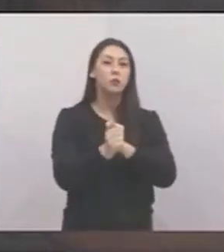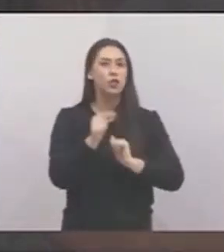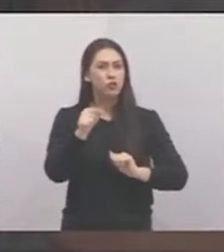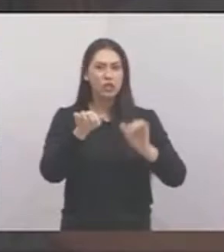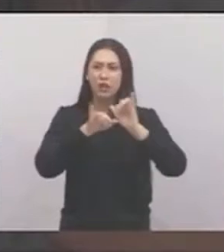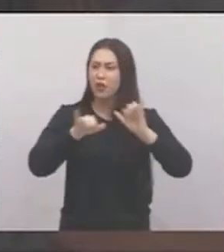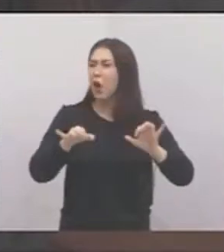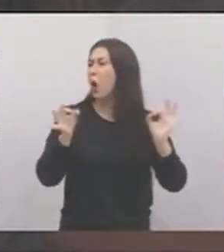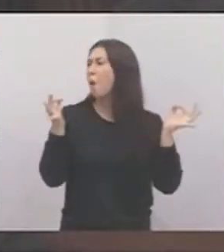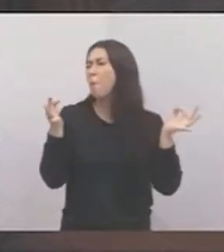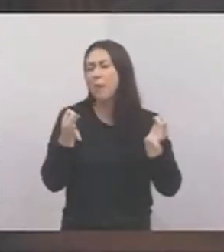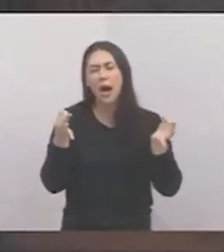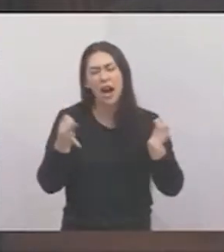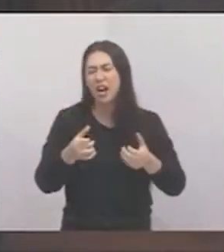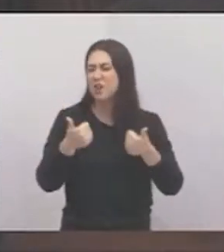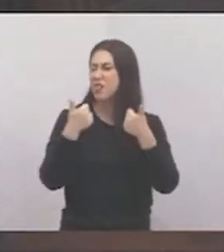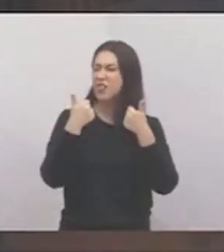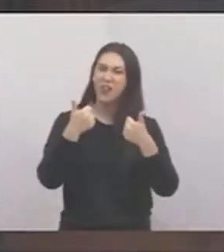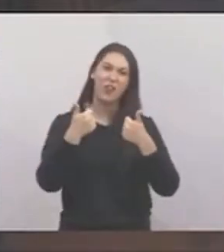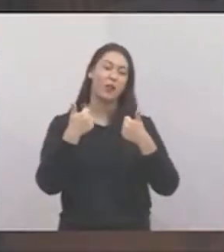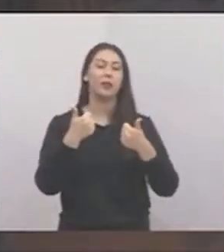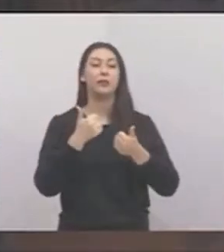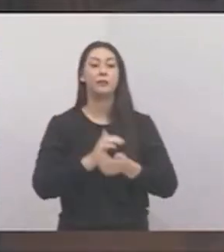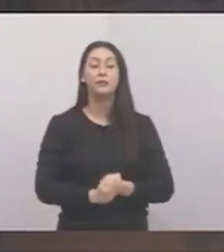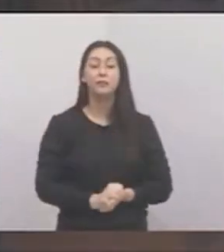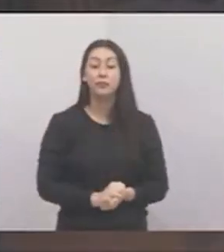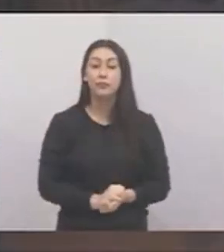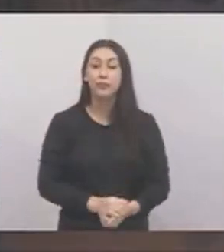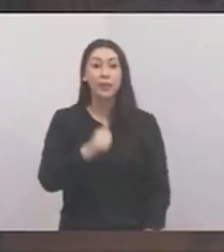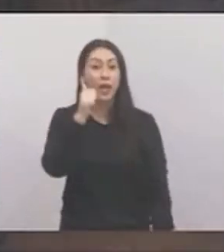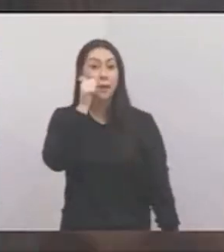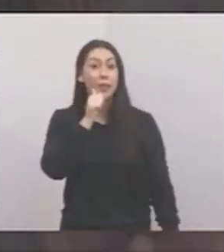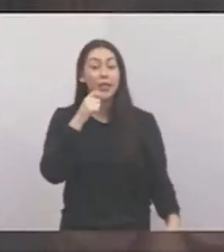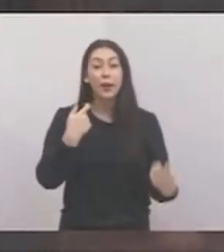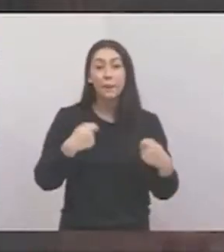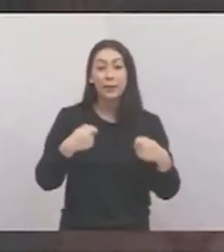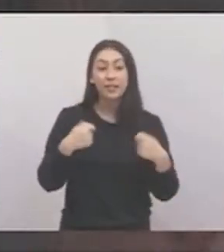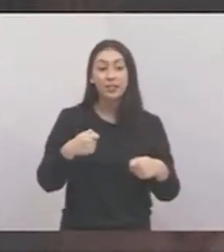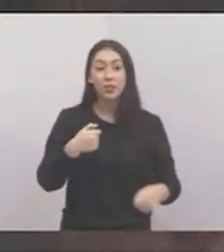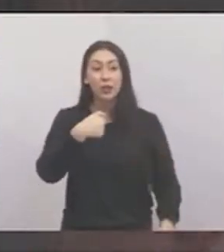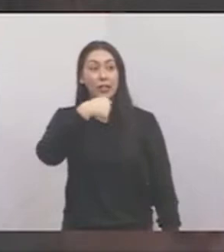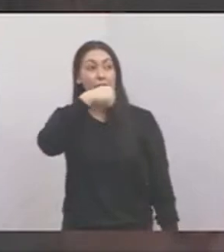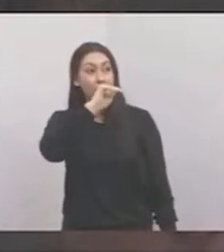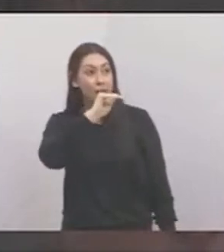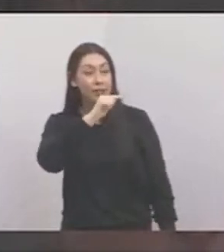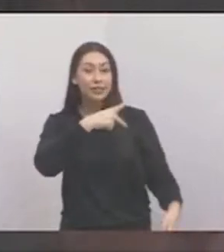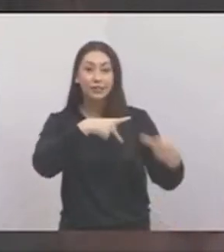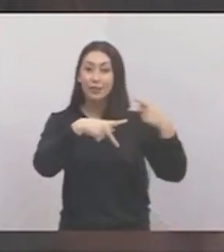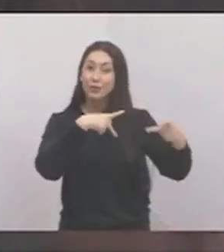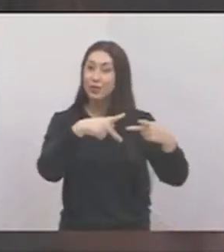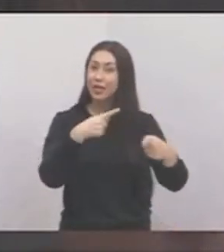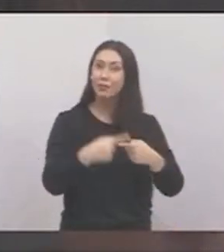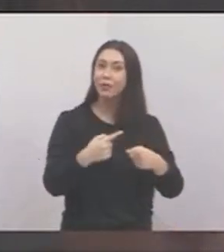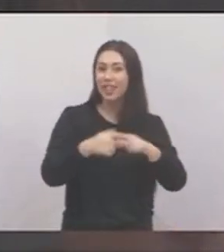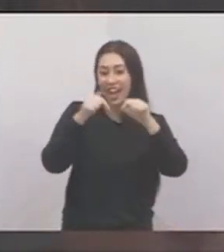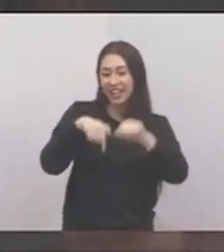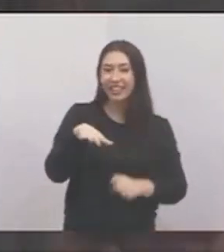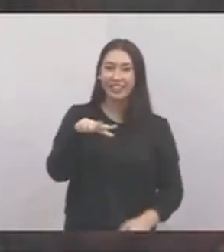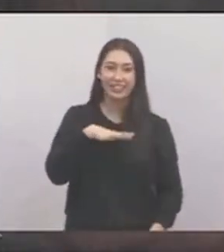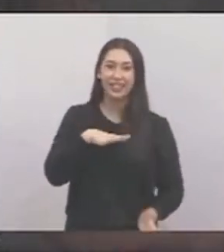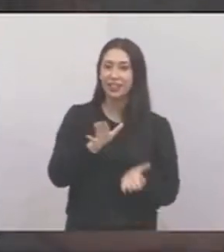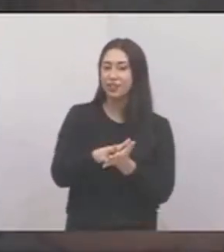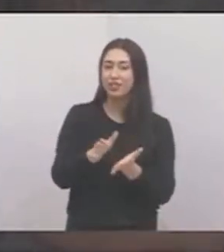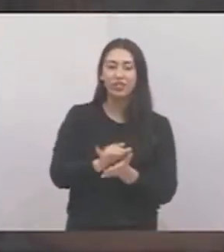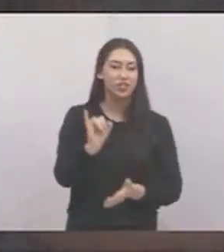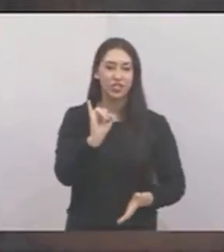dizendo que está ótimo, maravilhoso para a cidade. Ela teve que disputar campeonato por São José, porque não conseguiu